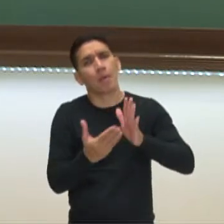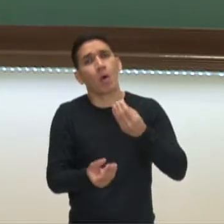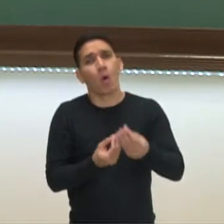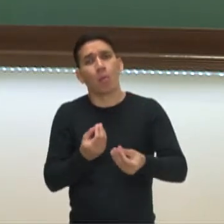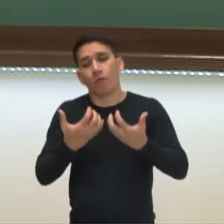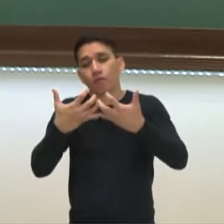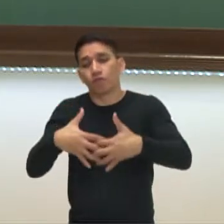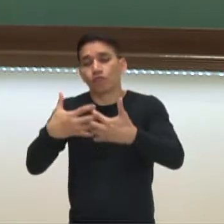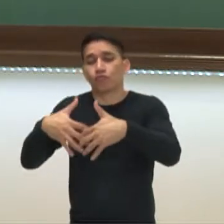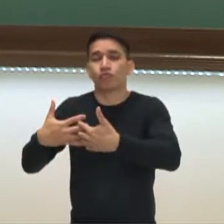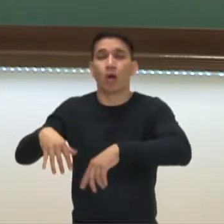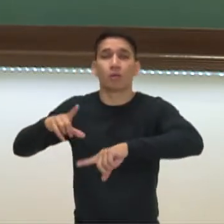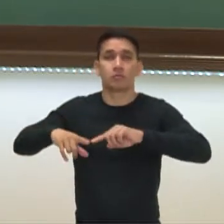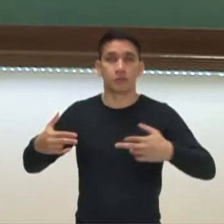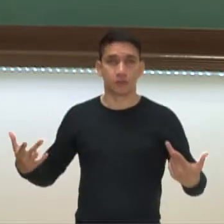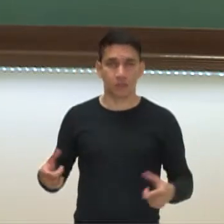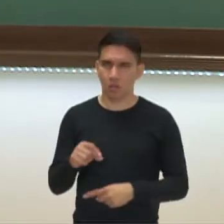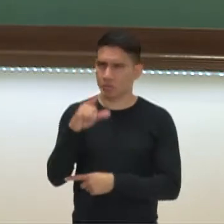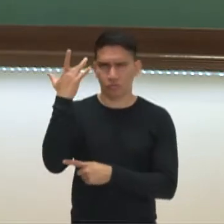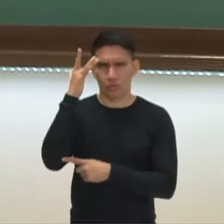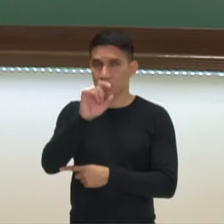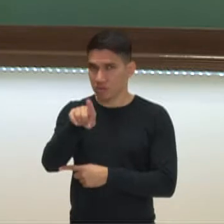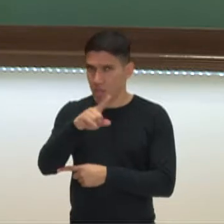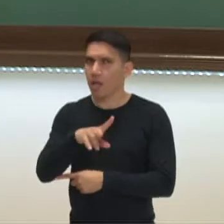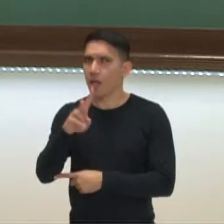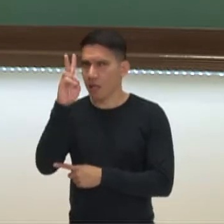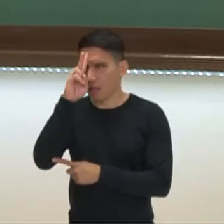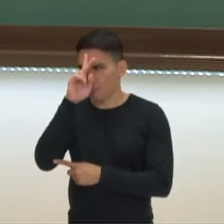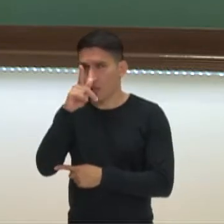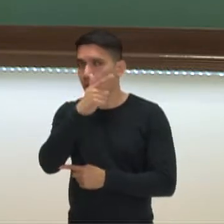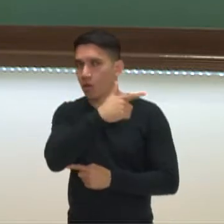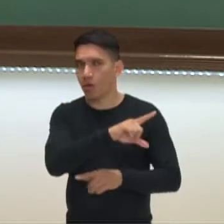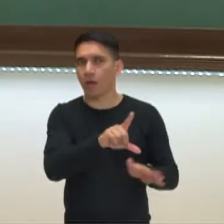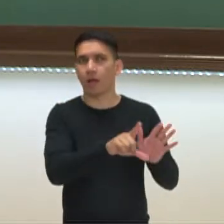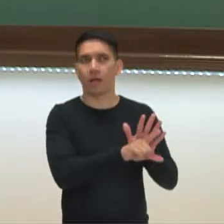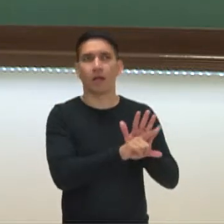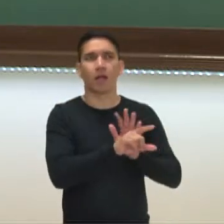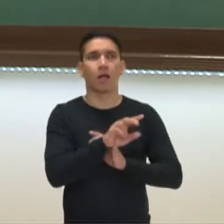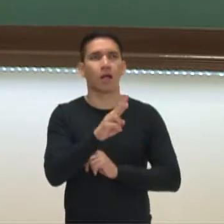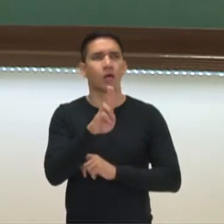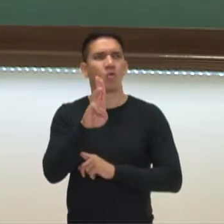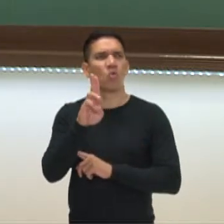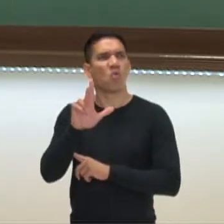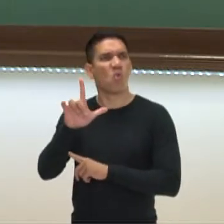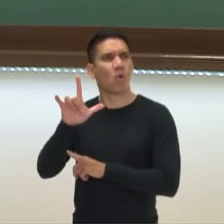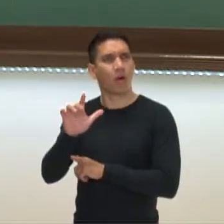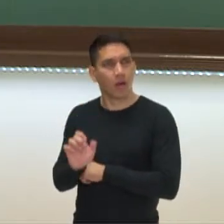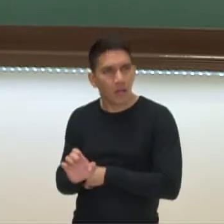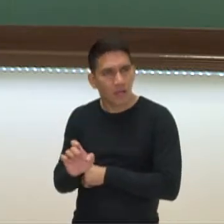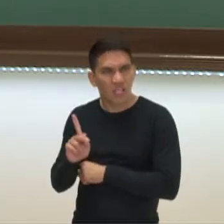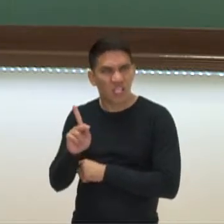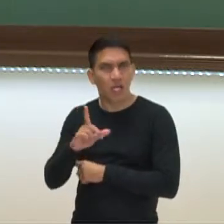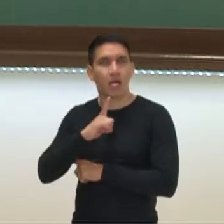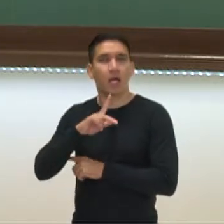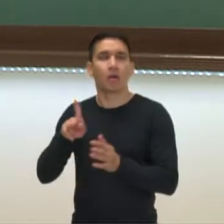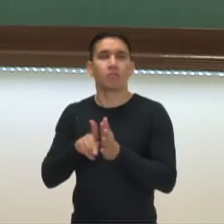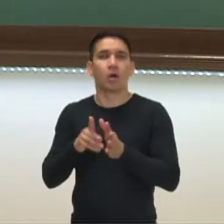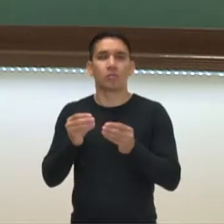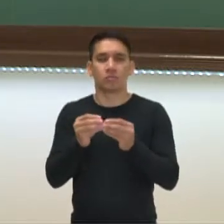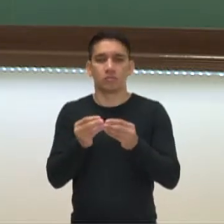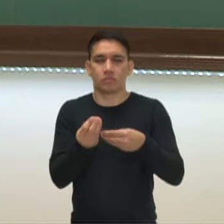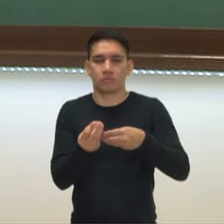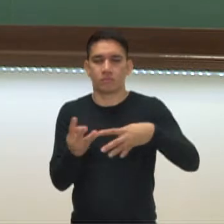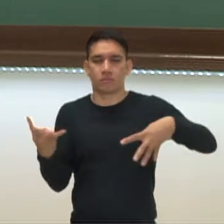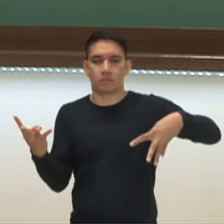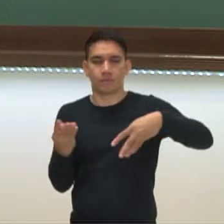material, tá? Não sei se vocês lembram da lei de Hooke. A lei de Hooke é a lei da elasticidade. Um material, ele